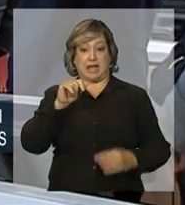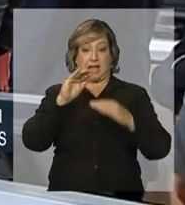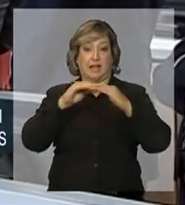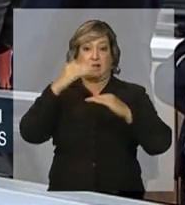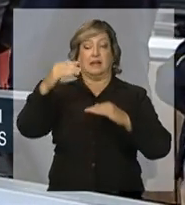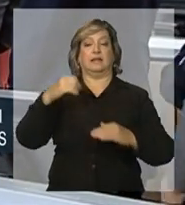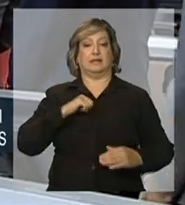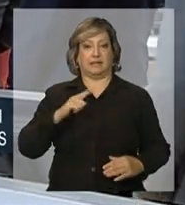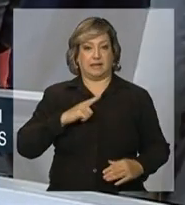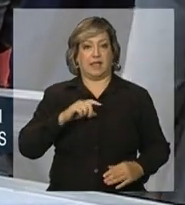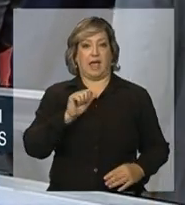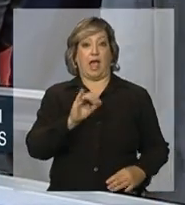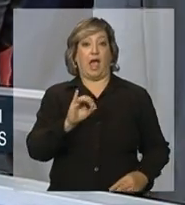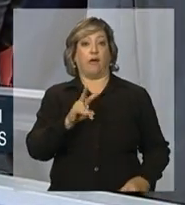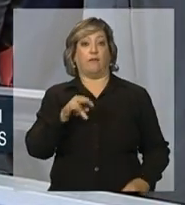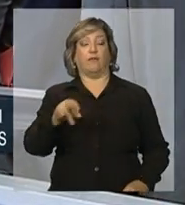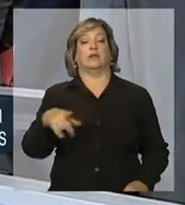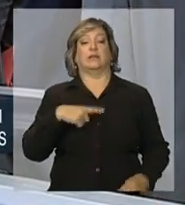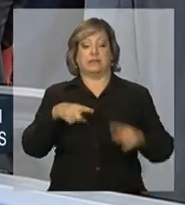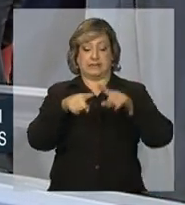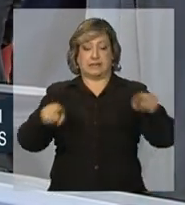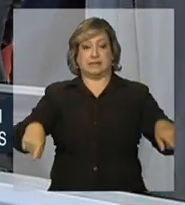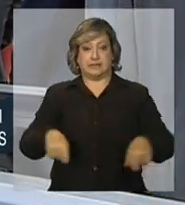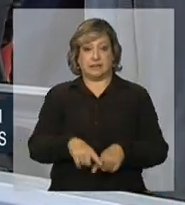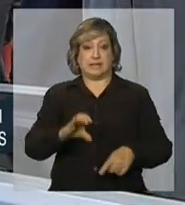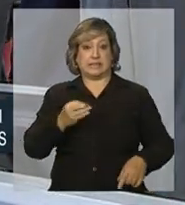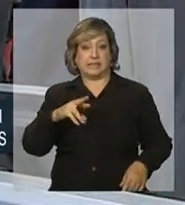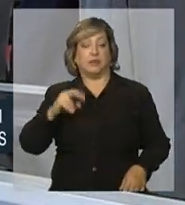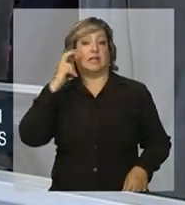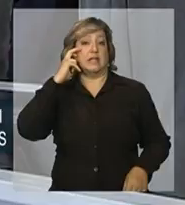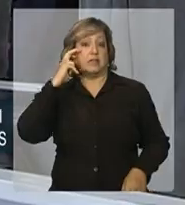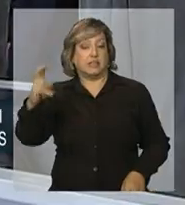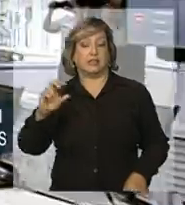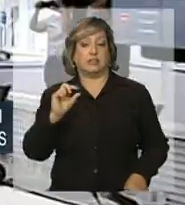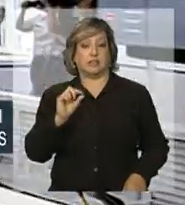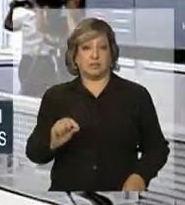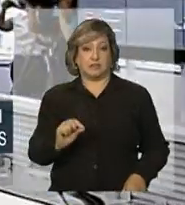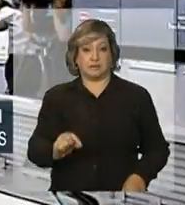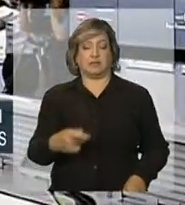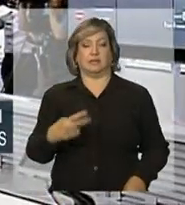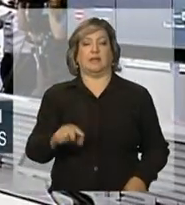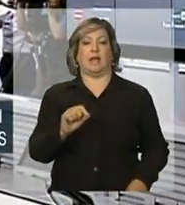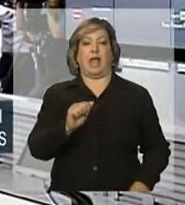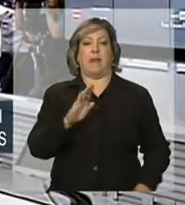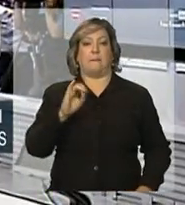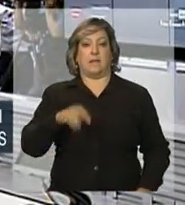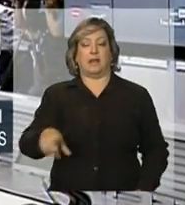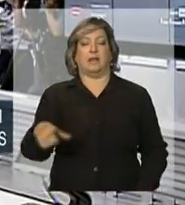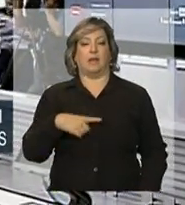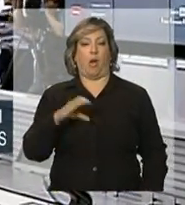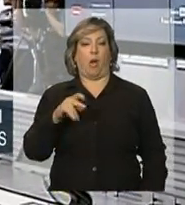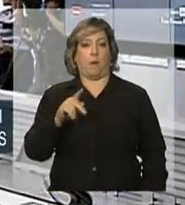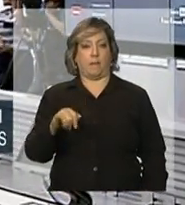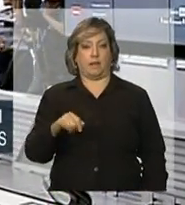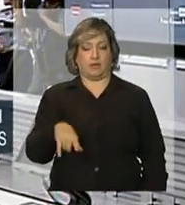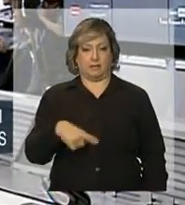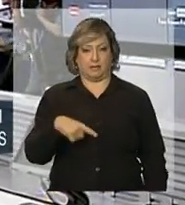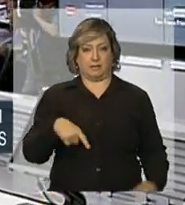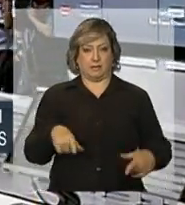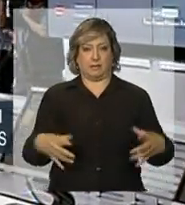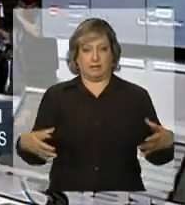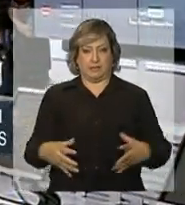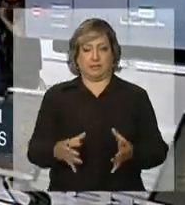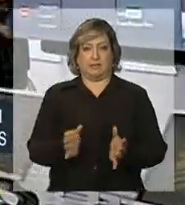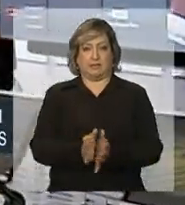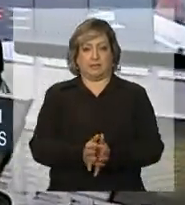vivo, a sala do Centro de Inteligência Nacional para a Copa das Confederações, da ABIN. Então, é aquela sala onde aquelas pessoas